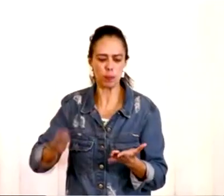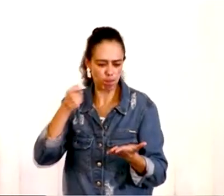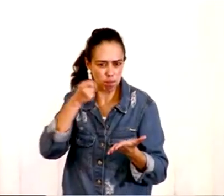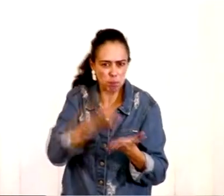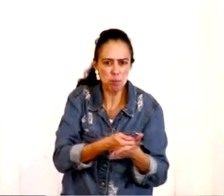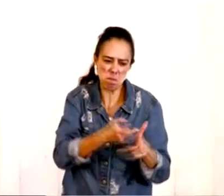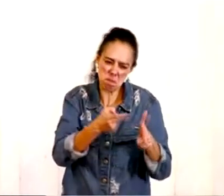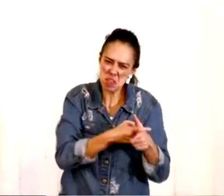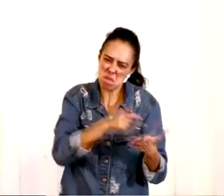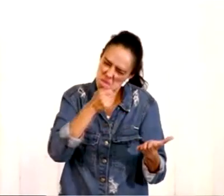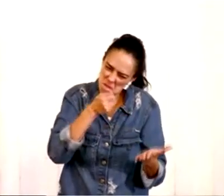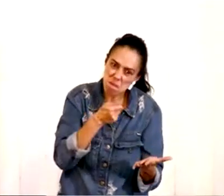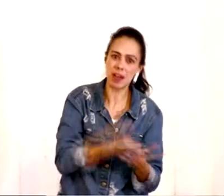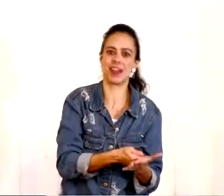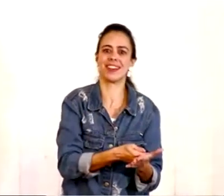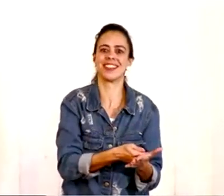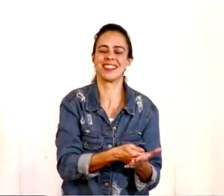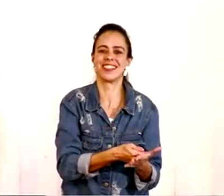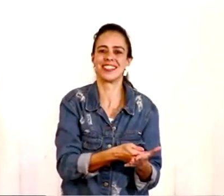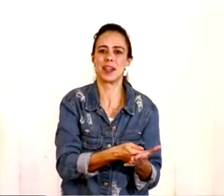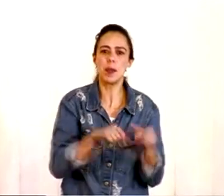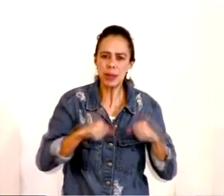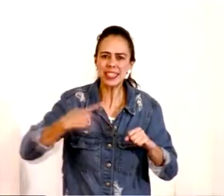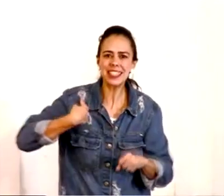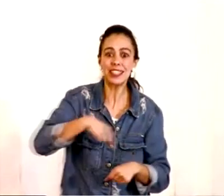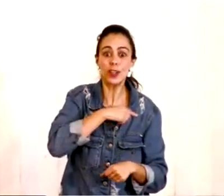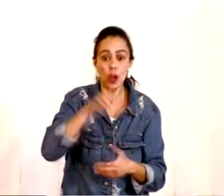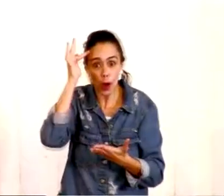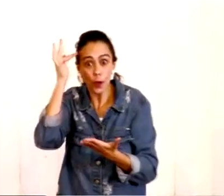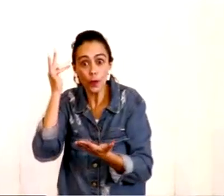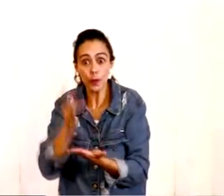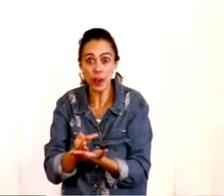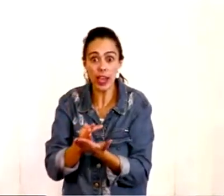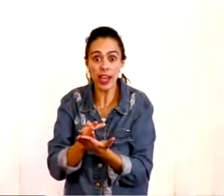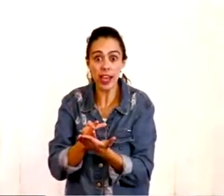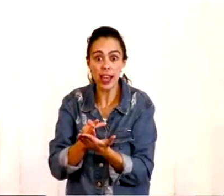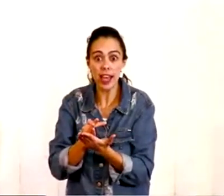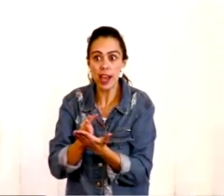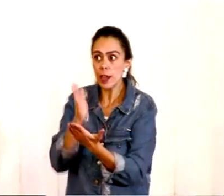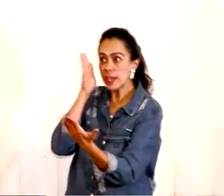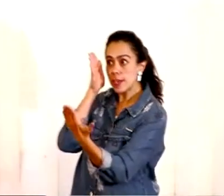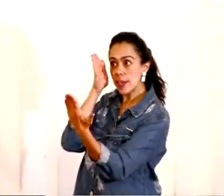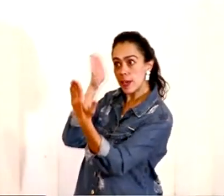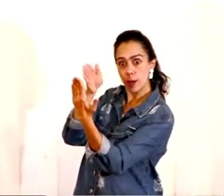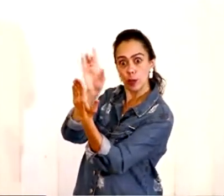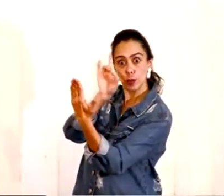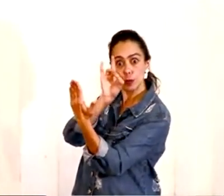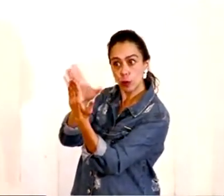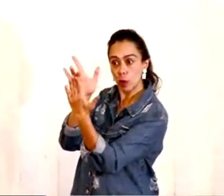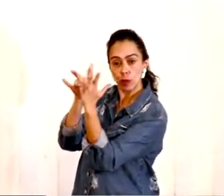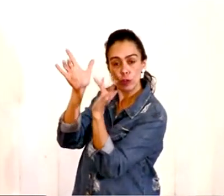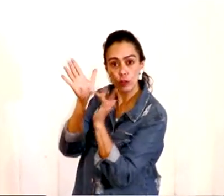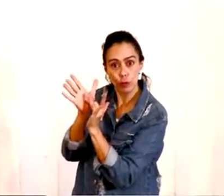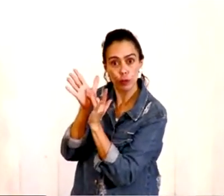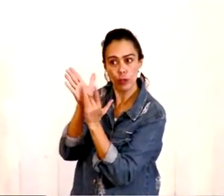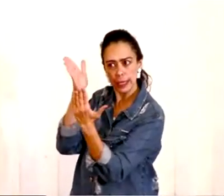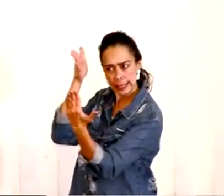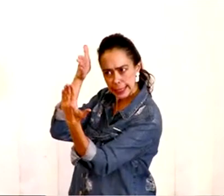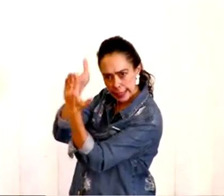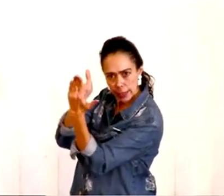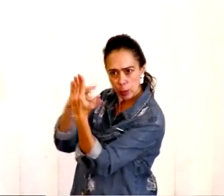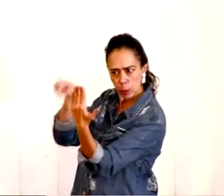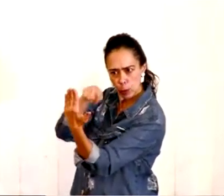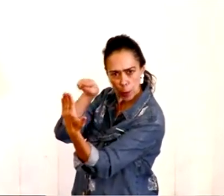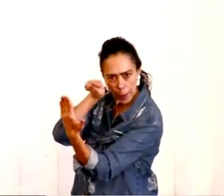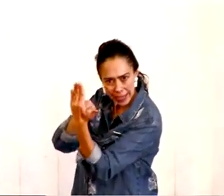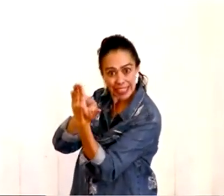estamos correndo a carreira que nos está proposta, olhando firmemente para o autor e consumador da fé. Mas lá vai dizer também